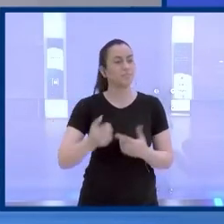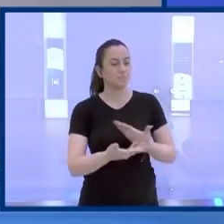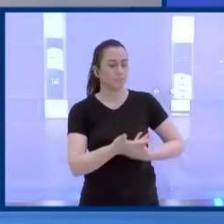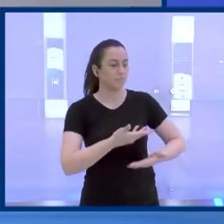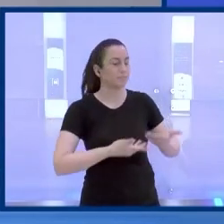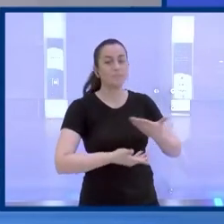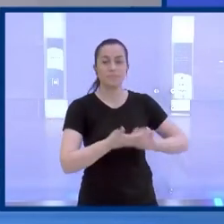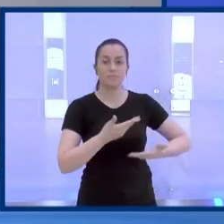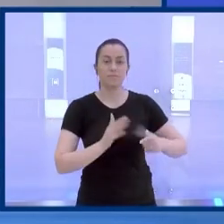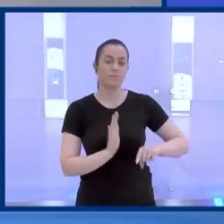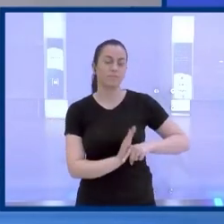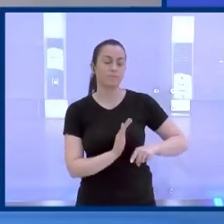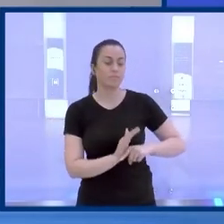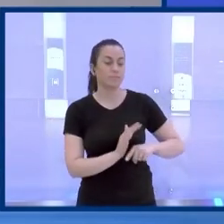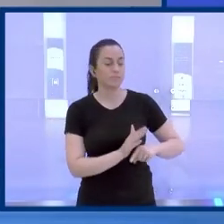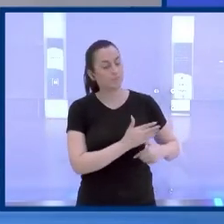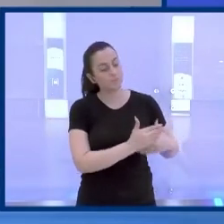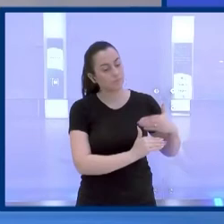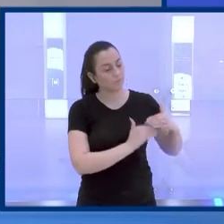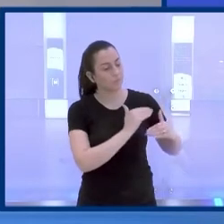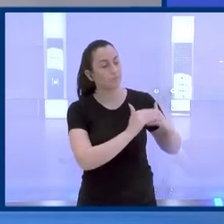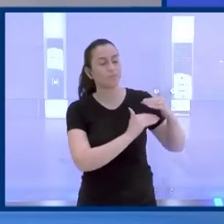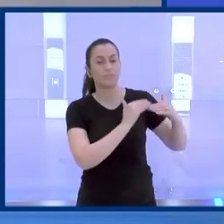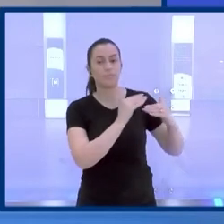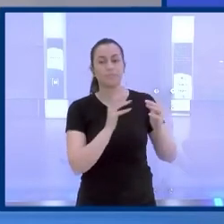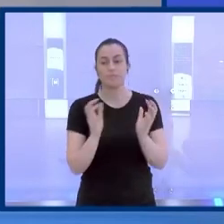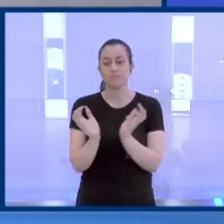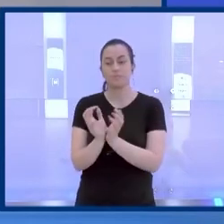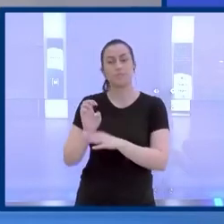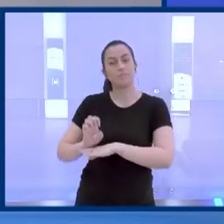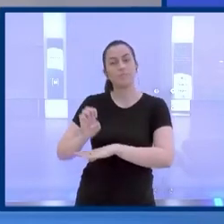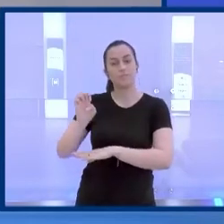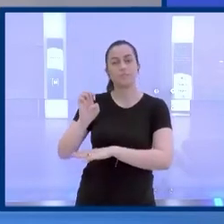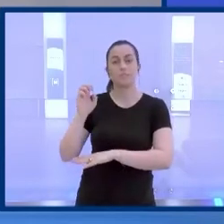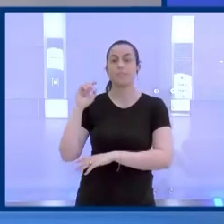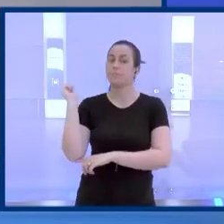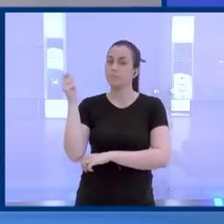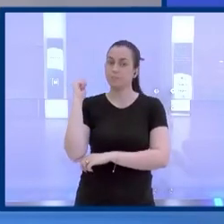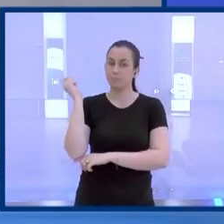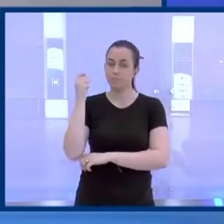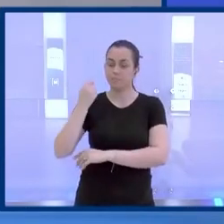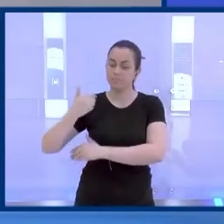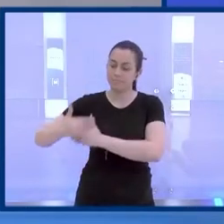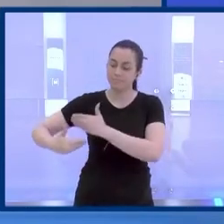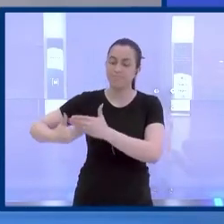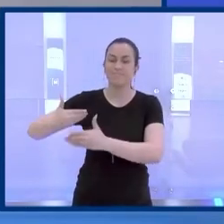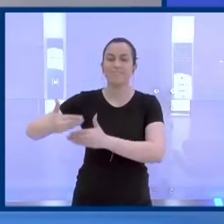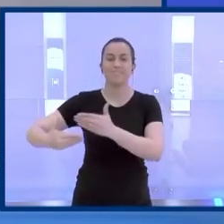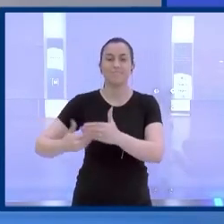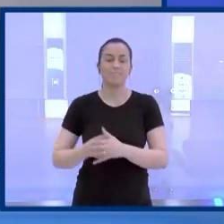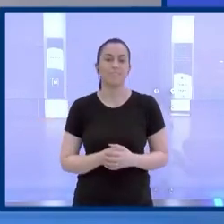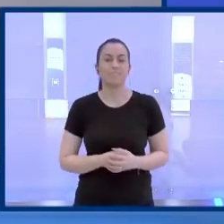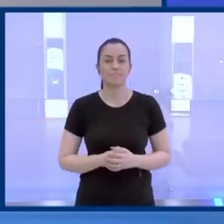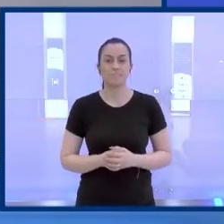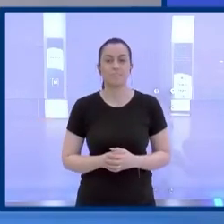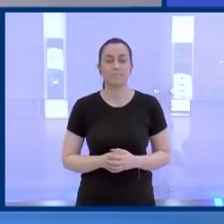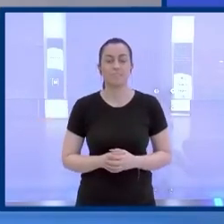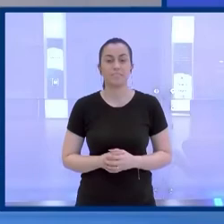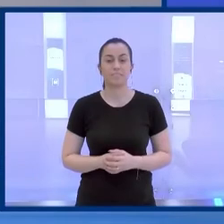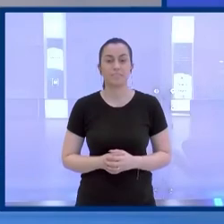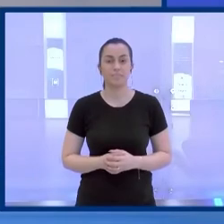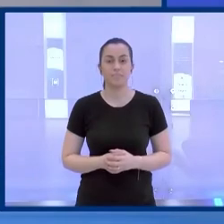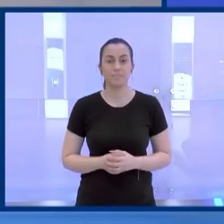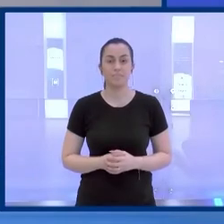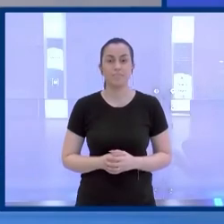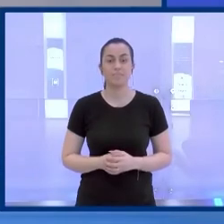nesse processo que o Estado do Rio Grande do Sul vem avançando. Nós temos no nosso hino uma expressão: